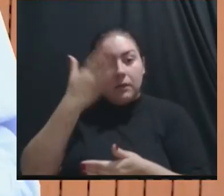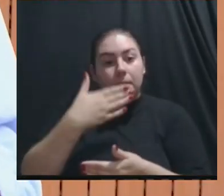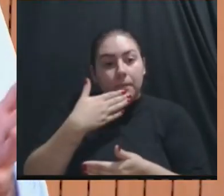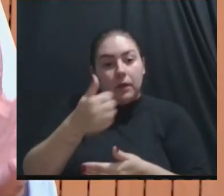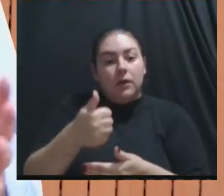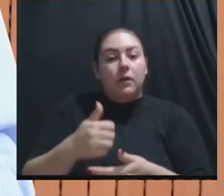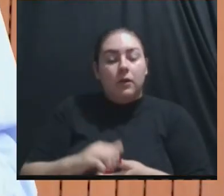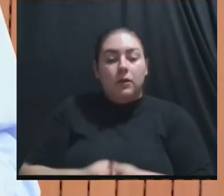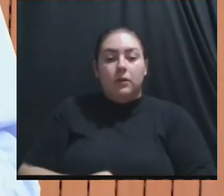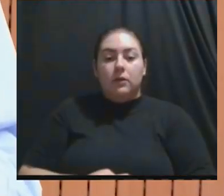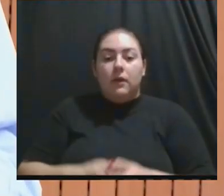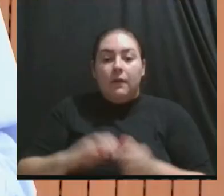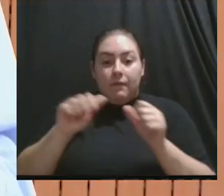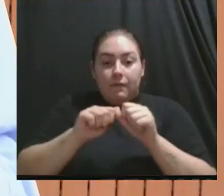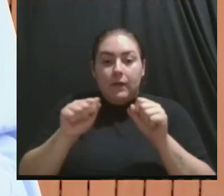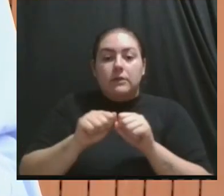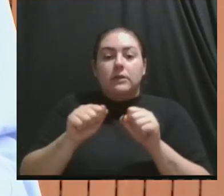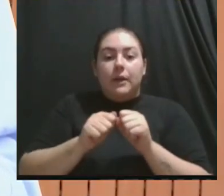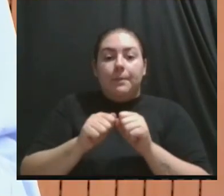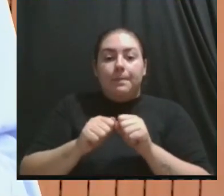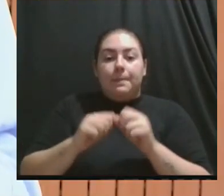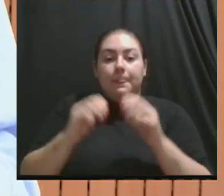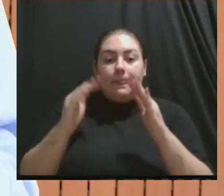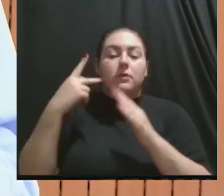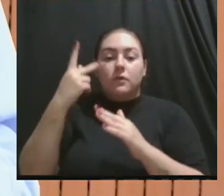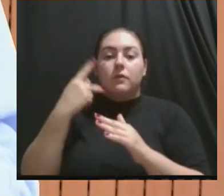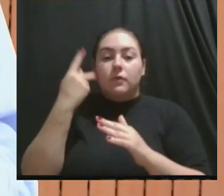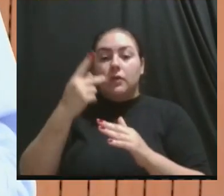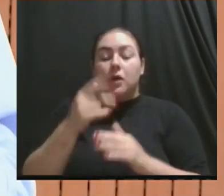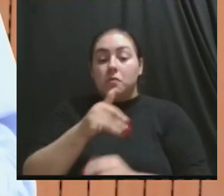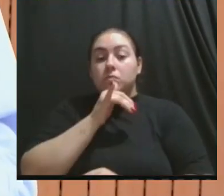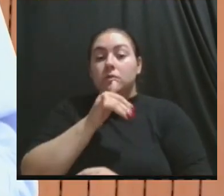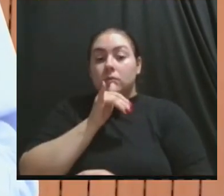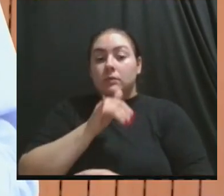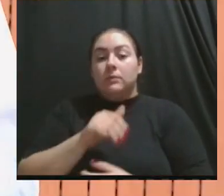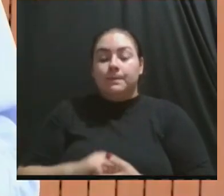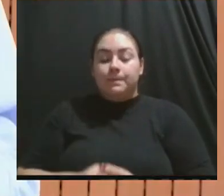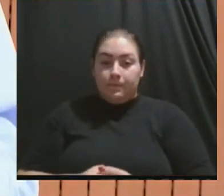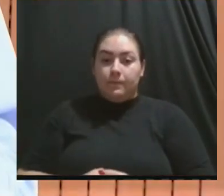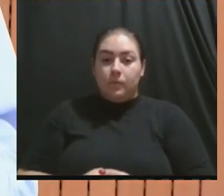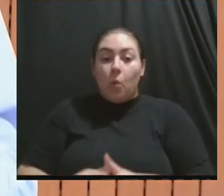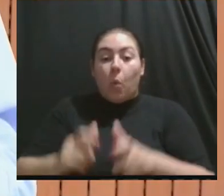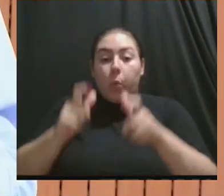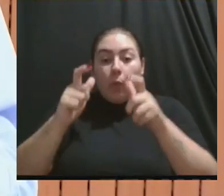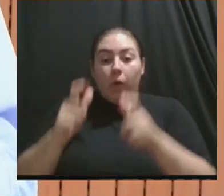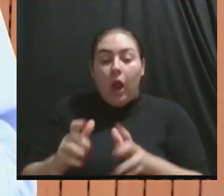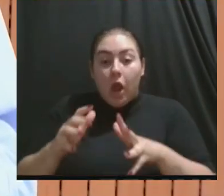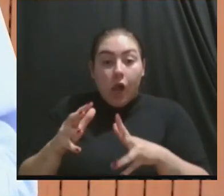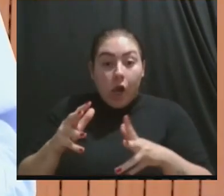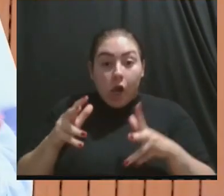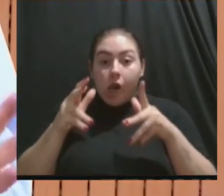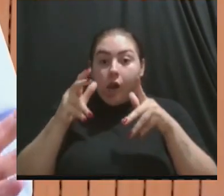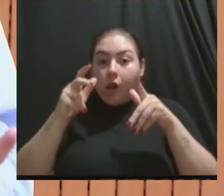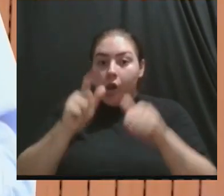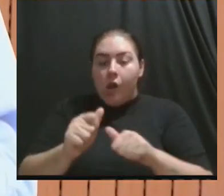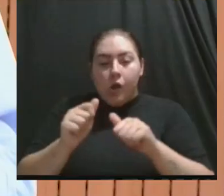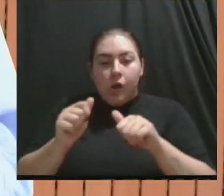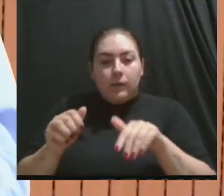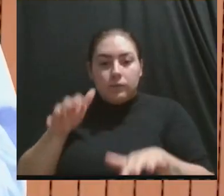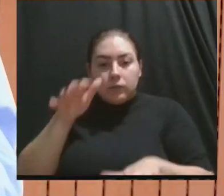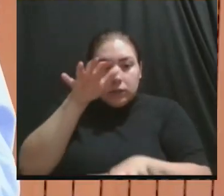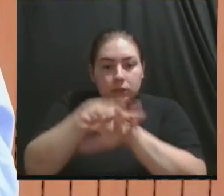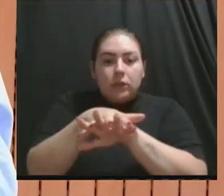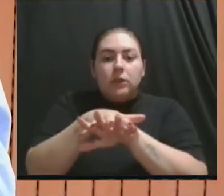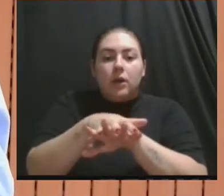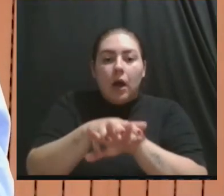dessa Câmara, né, como exemplo, um local onde todos sejam incluídos, respeitados, independente da